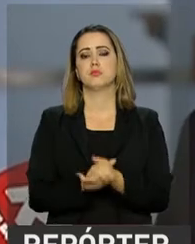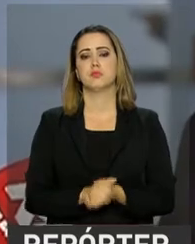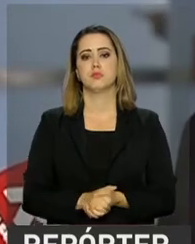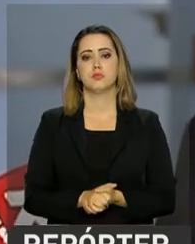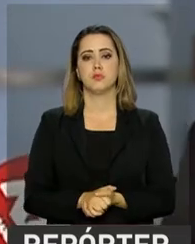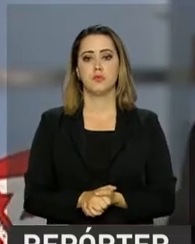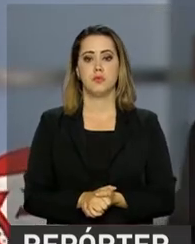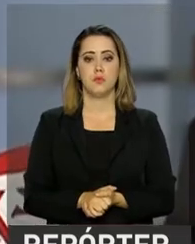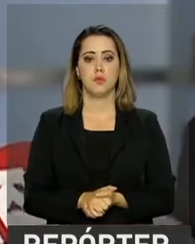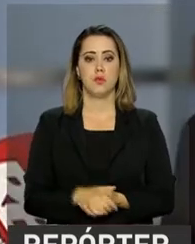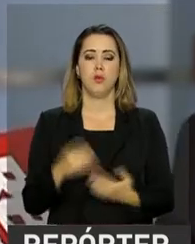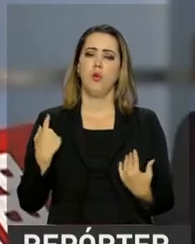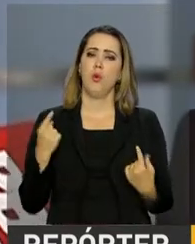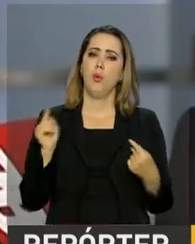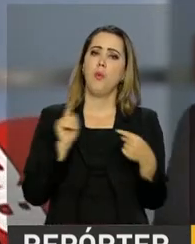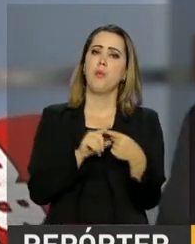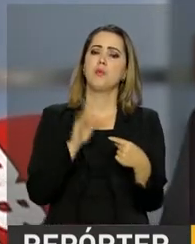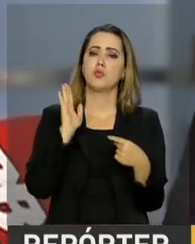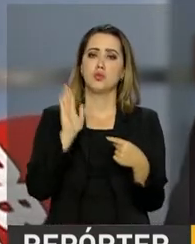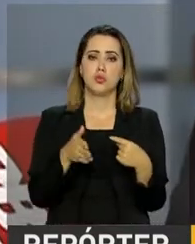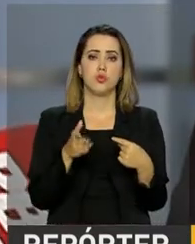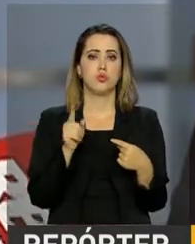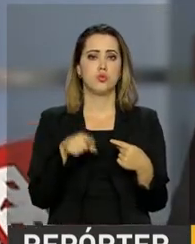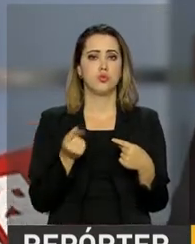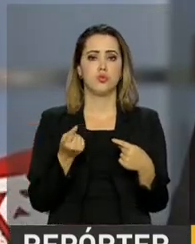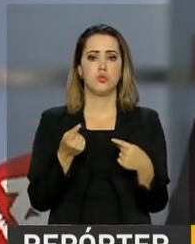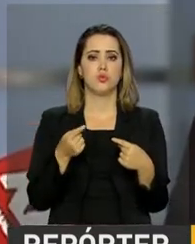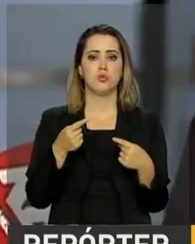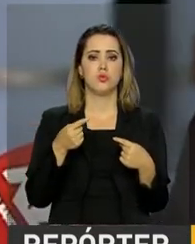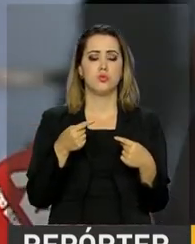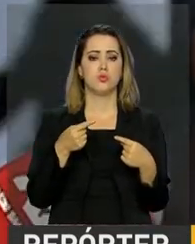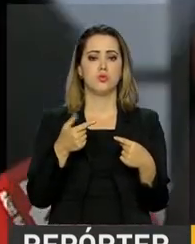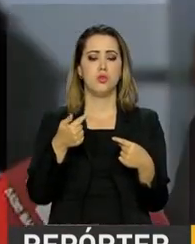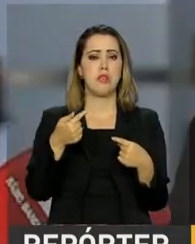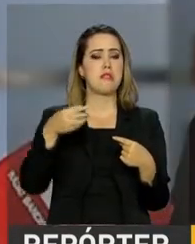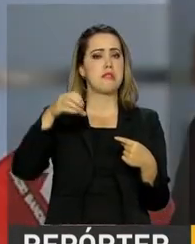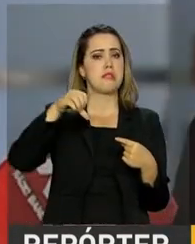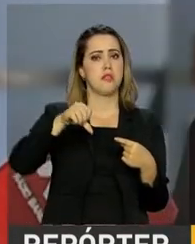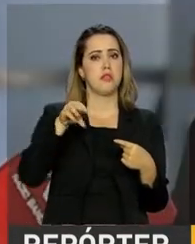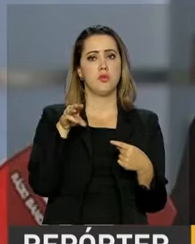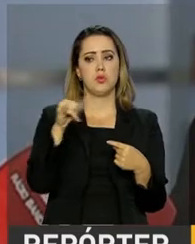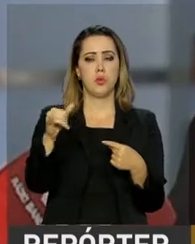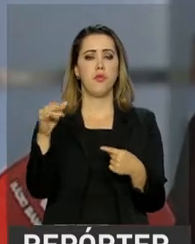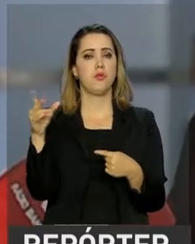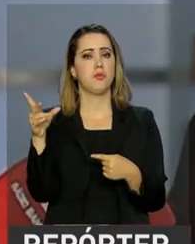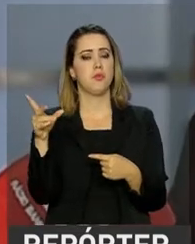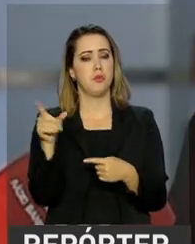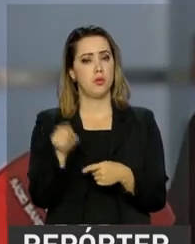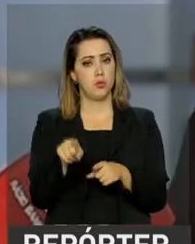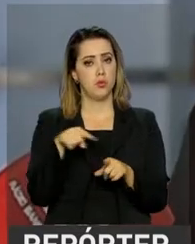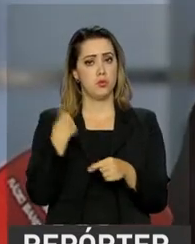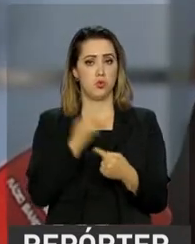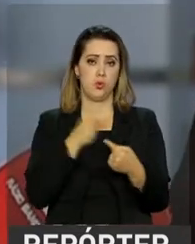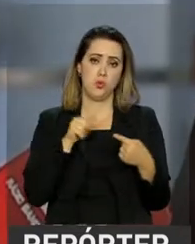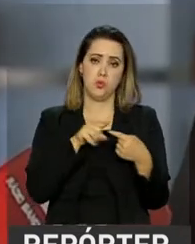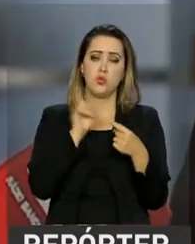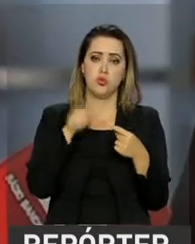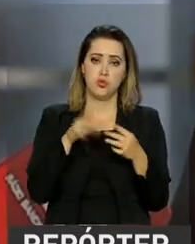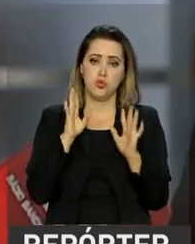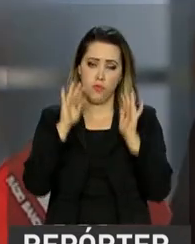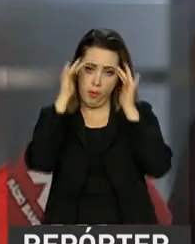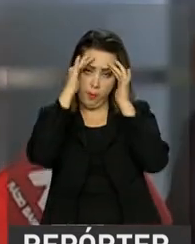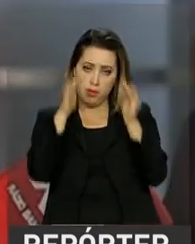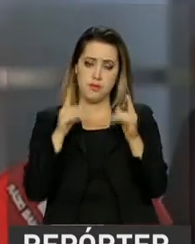A princípio, a meta é 139 bilhões. Nosso compromisso, nosso objetivo é cumprir a meta,